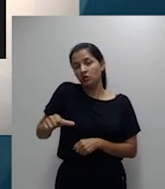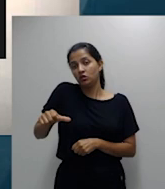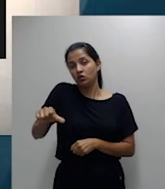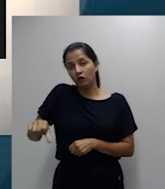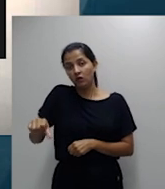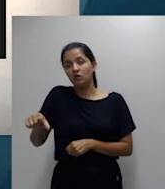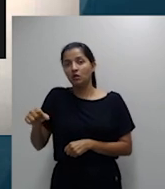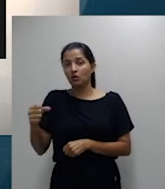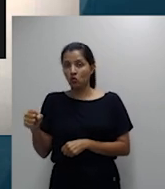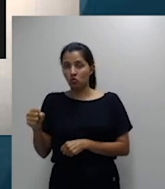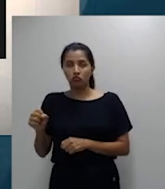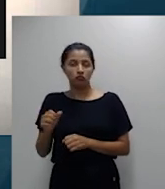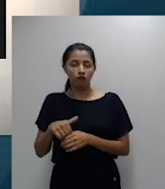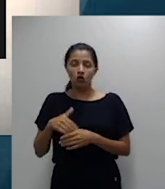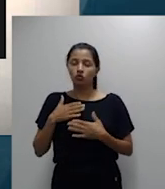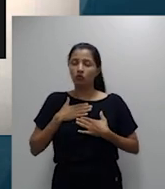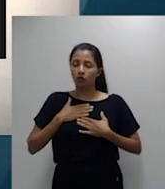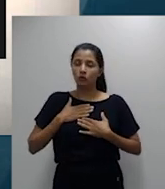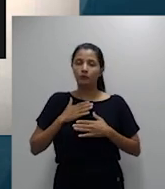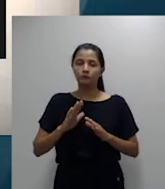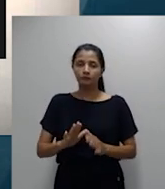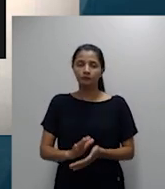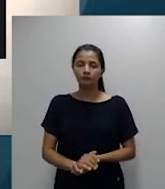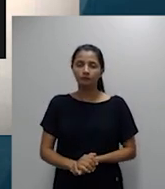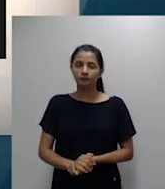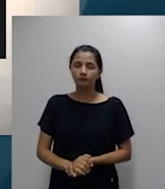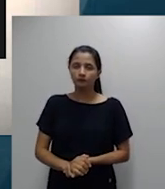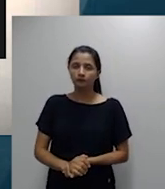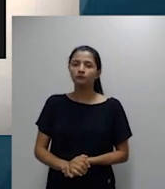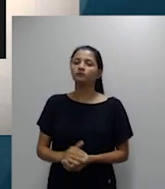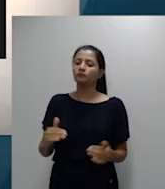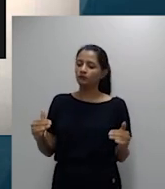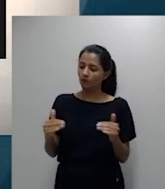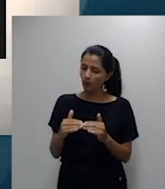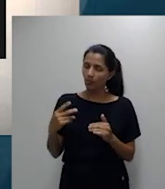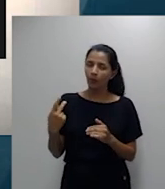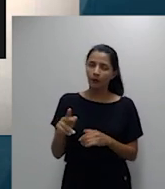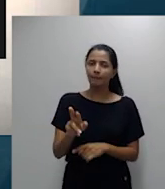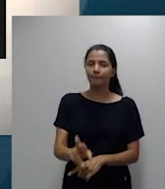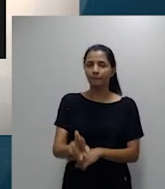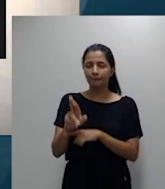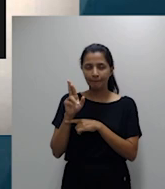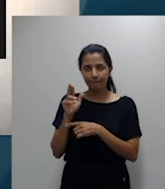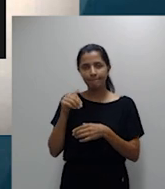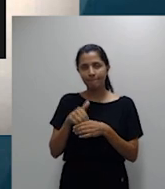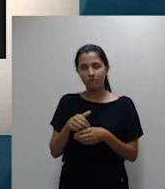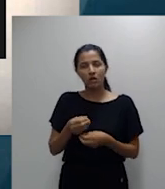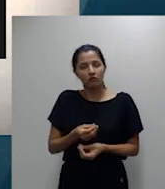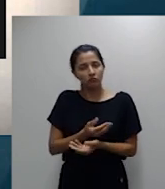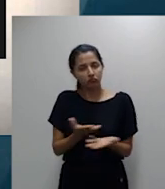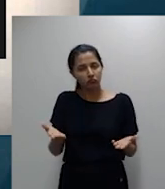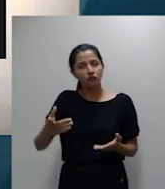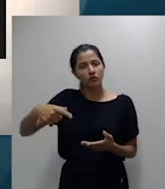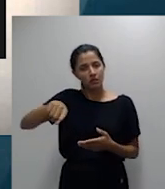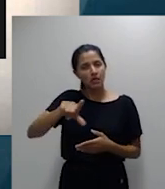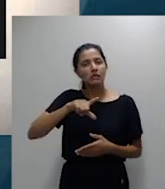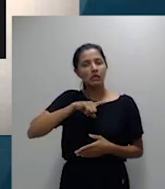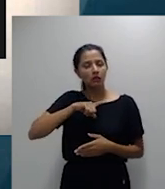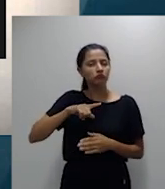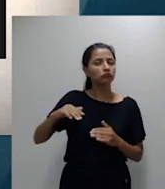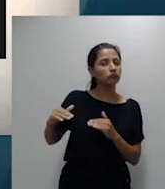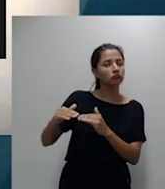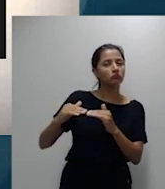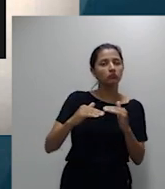presidente então volto me acompanha na vida está relatora o voto por disponibilizado todos de